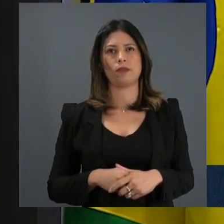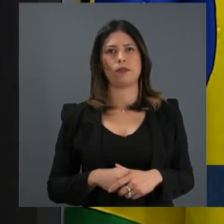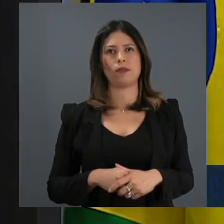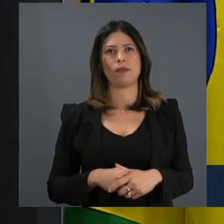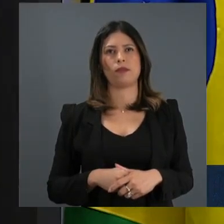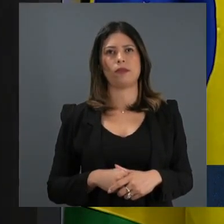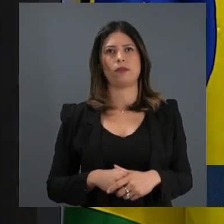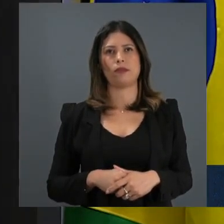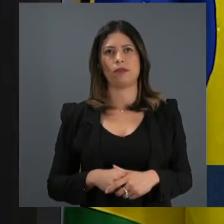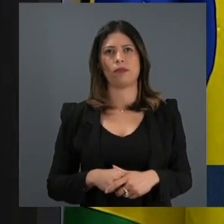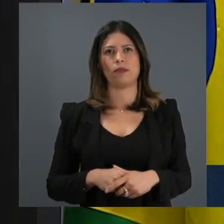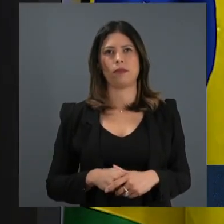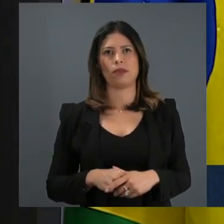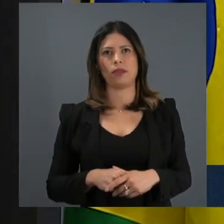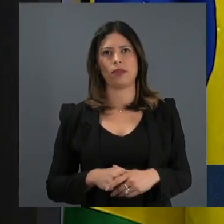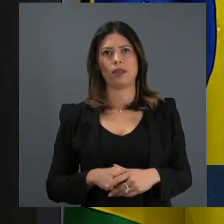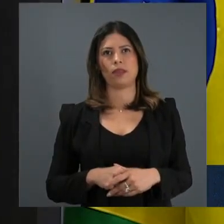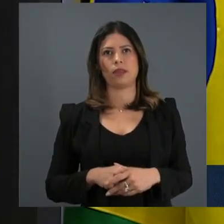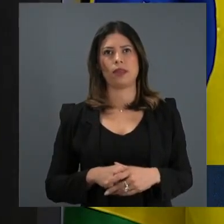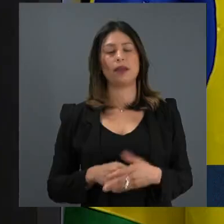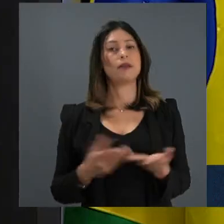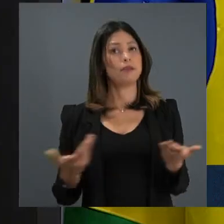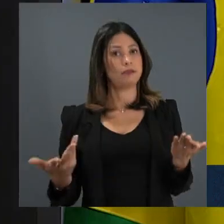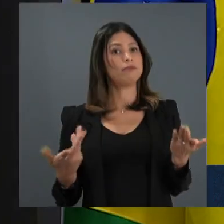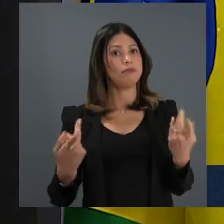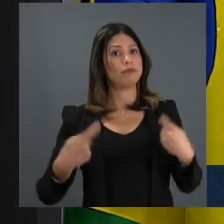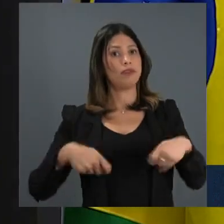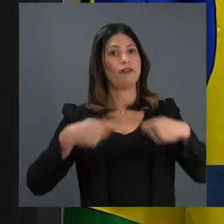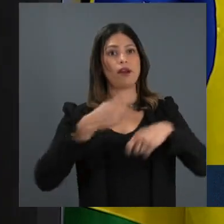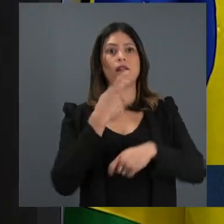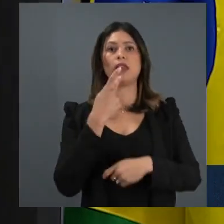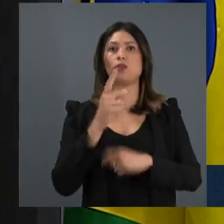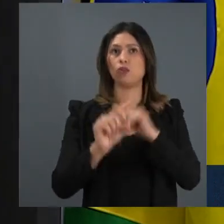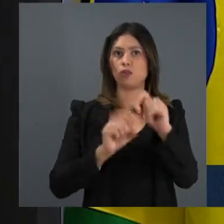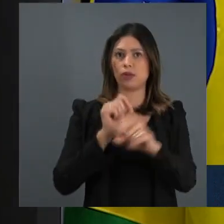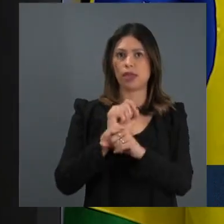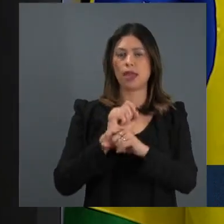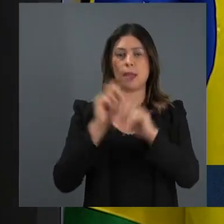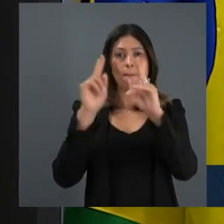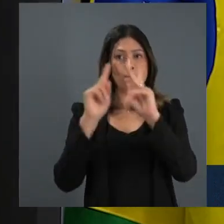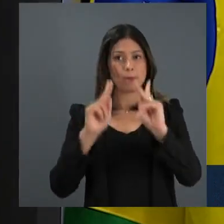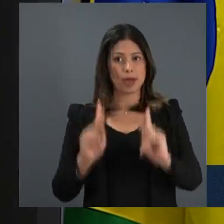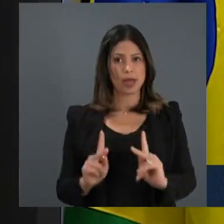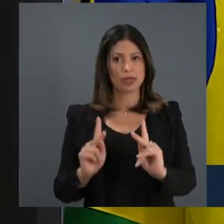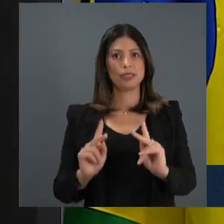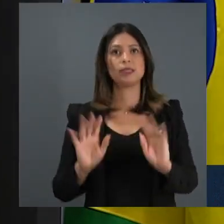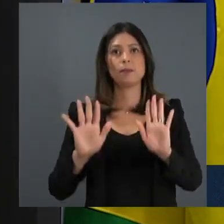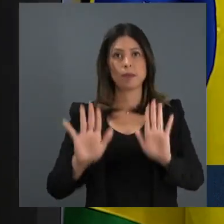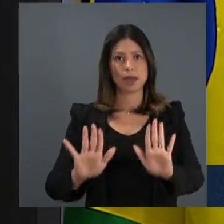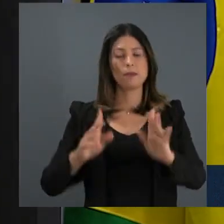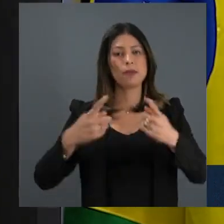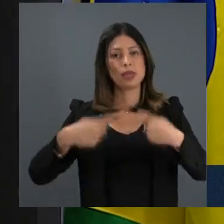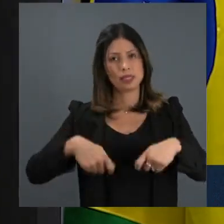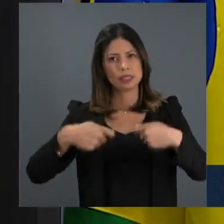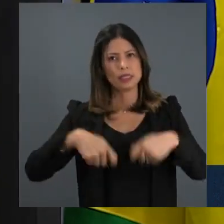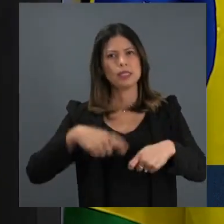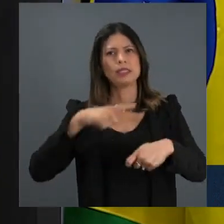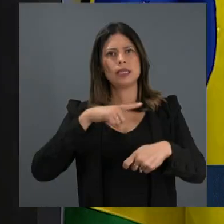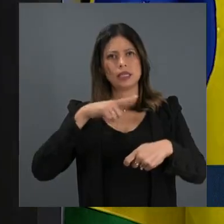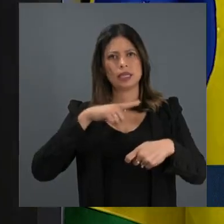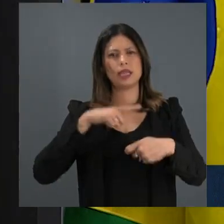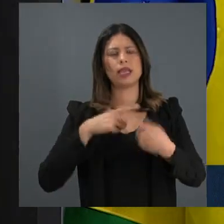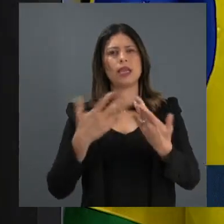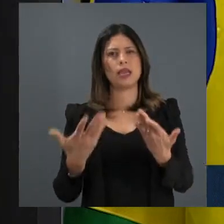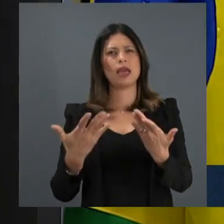porque a gente fala em pacificação, mas ela passa por bom senso, por serenidade, e não vai ter